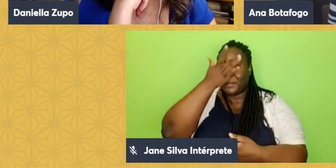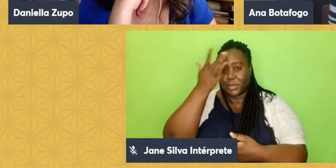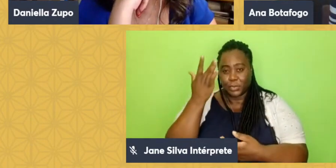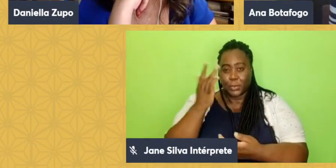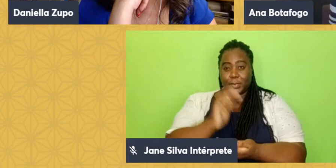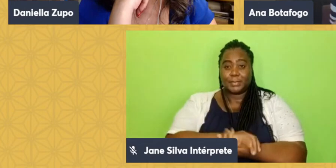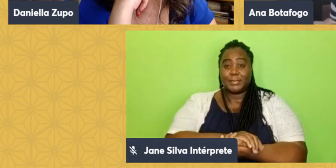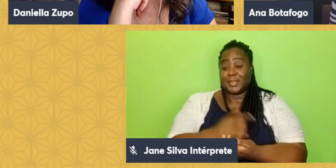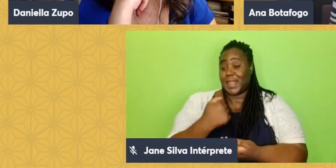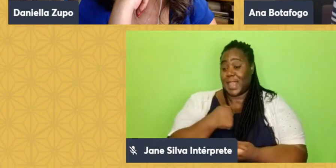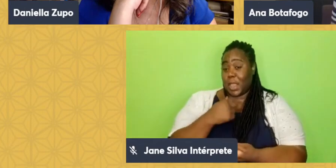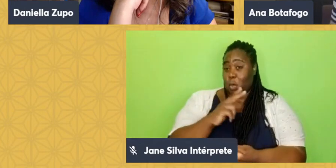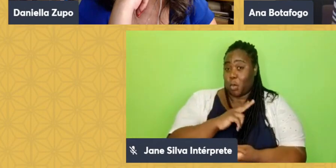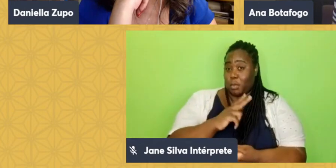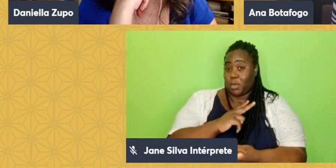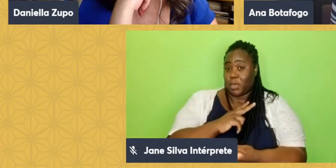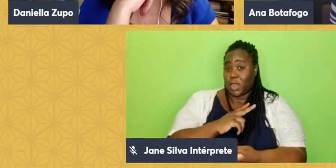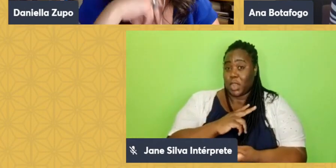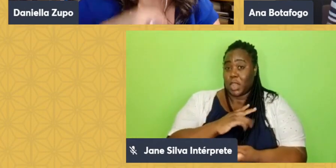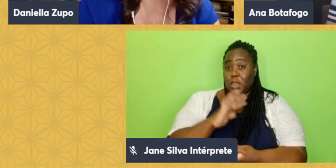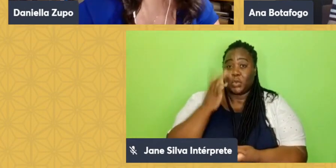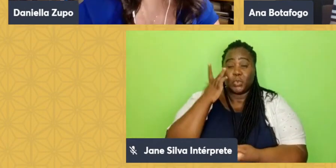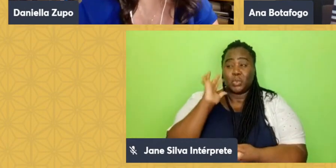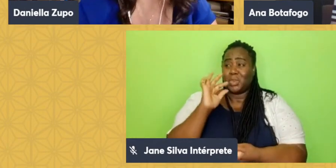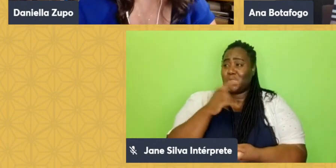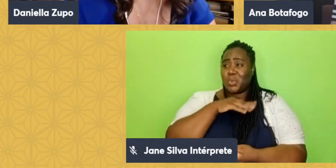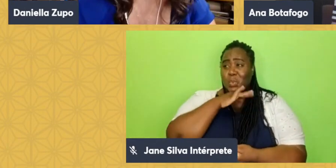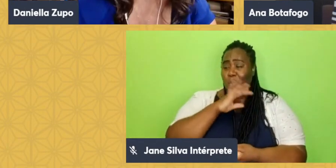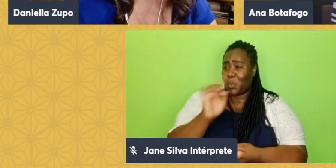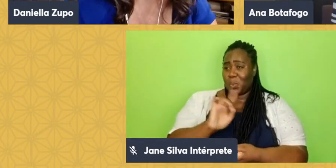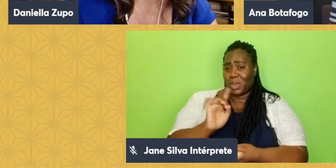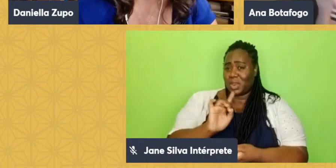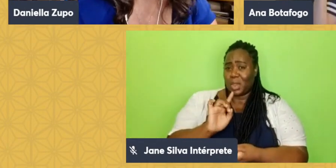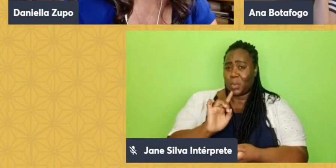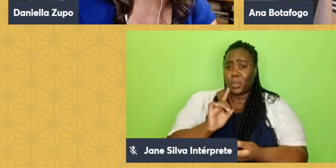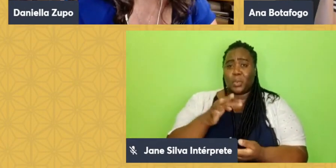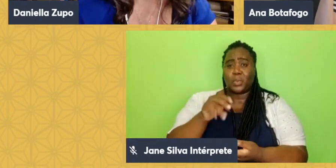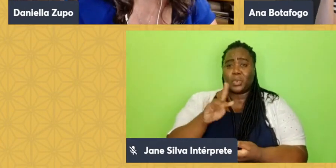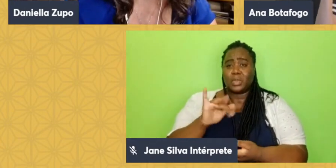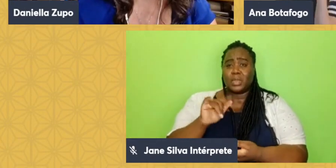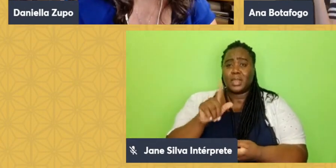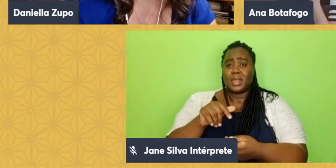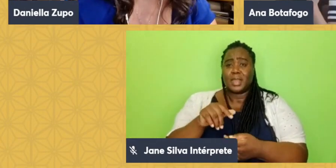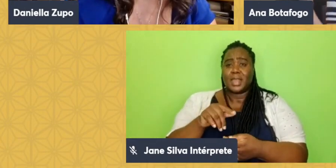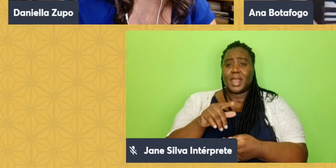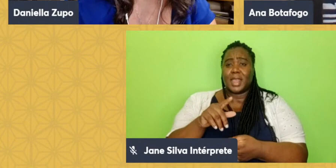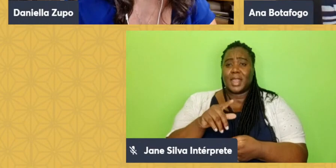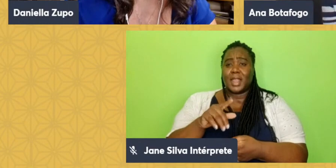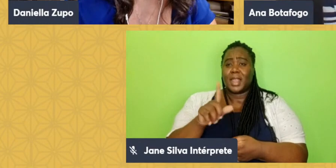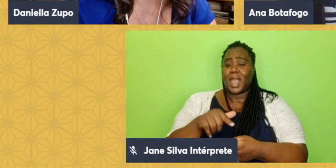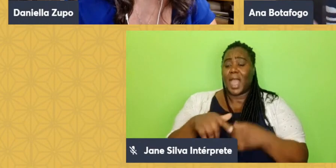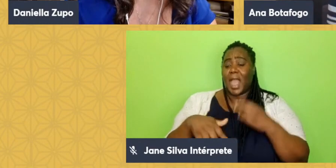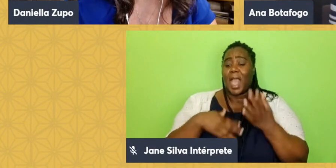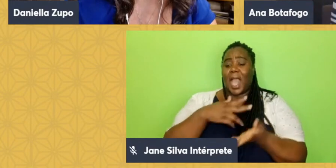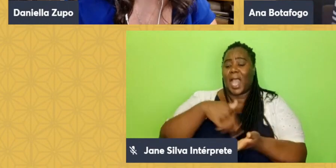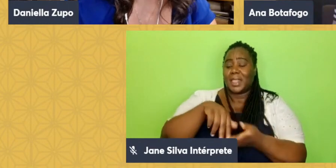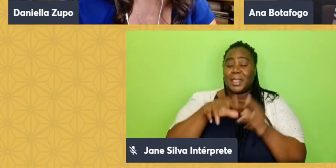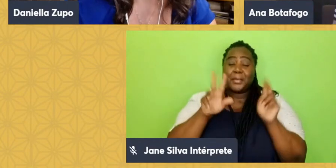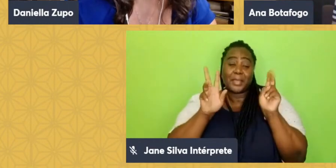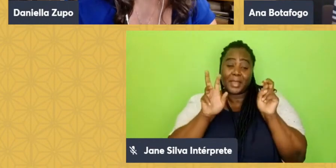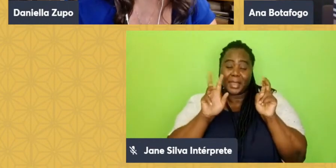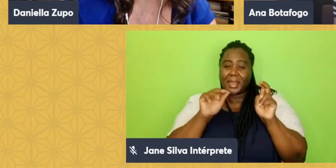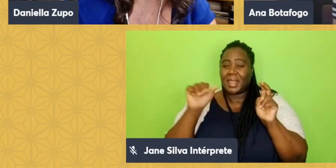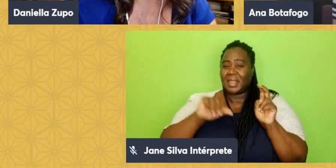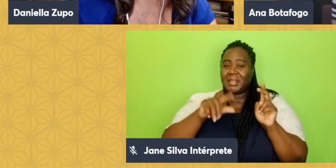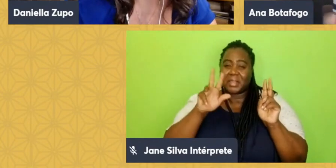eu pessoalmente não acho que desvaloriza que o Tik Tok o que a dança que falam se a dancinha do Tik